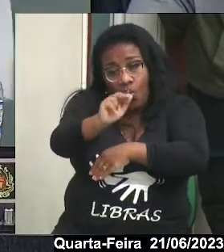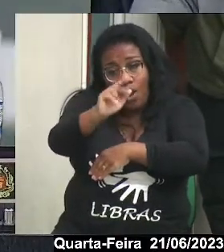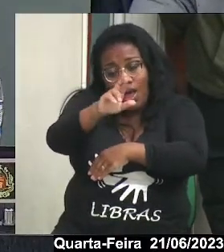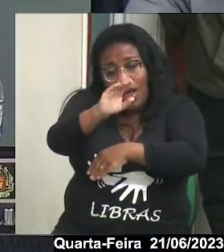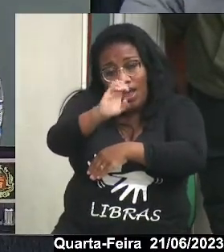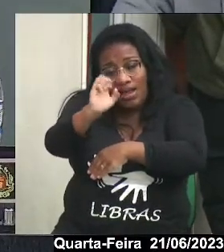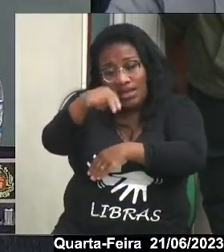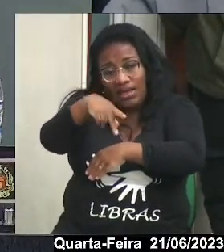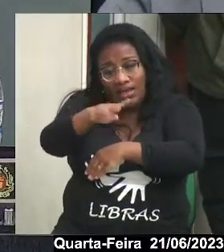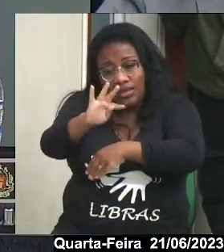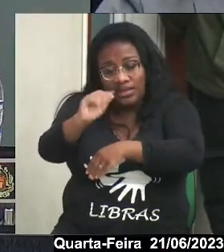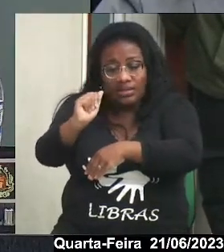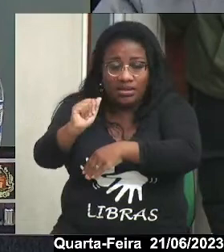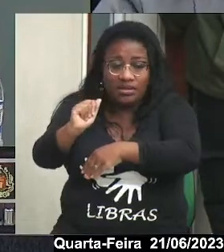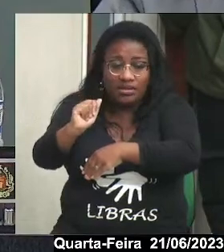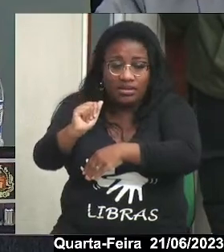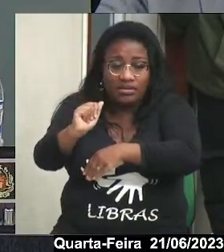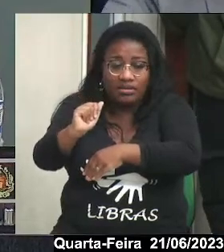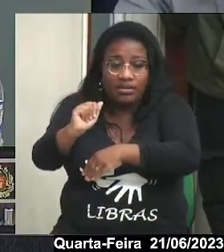Ângela.